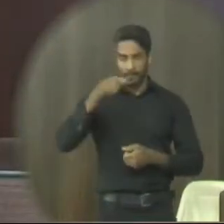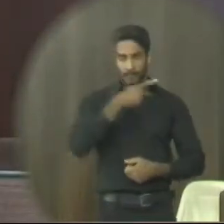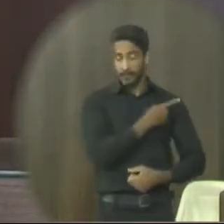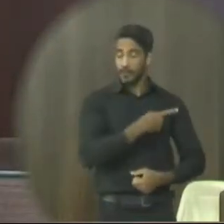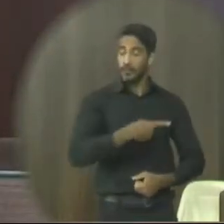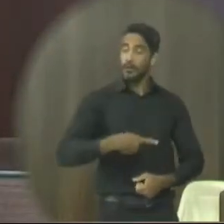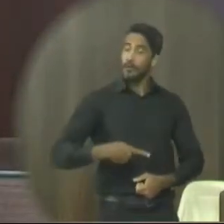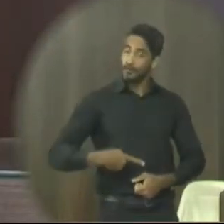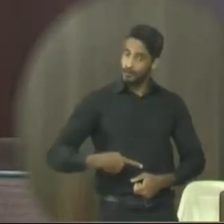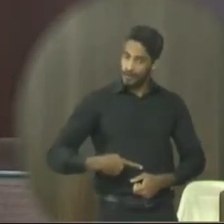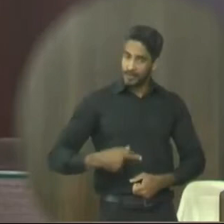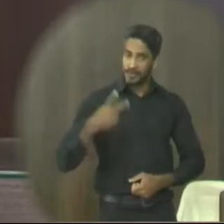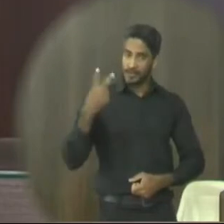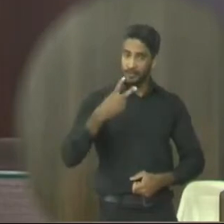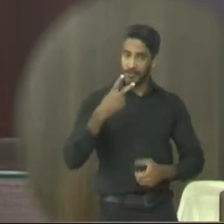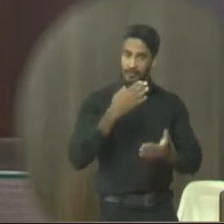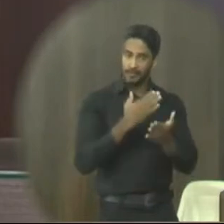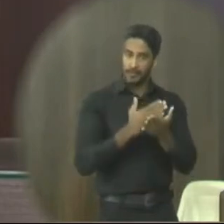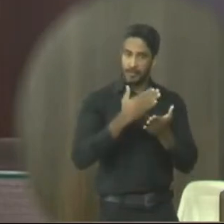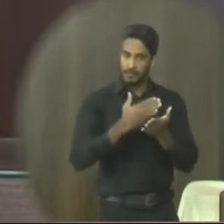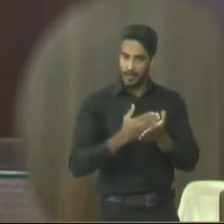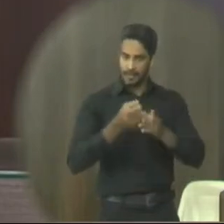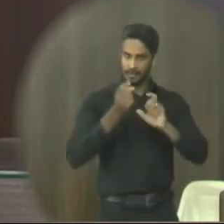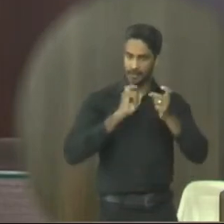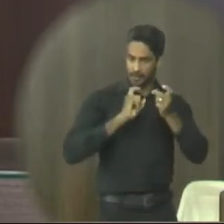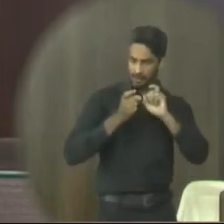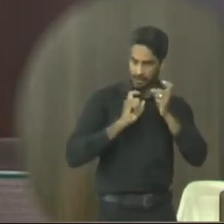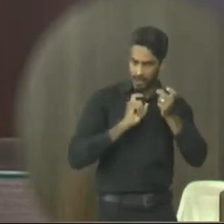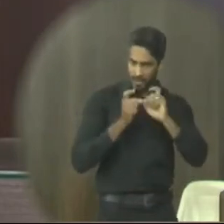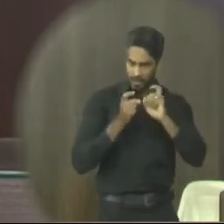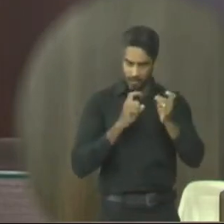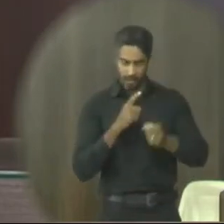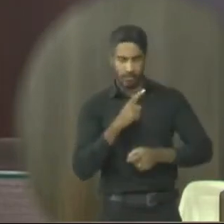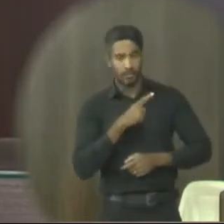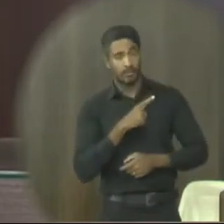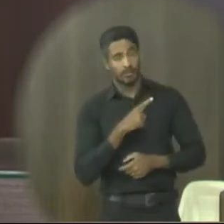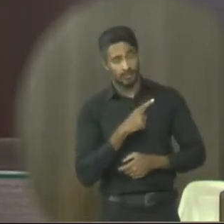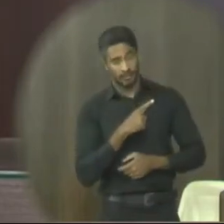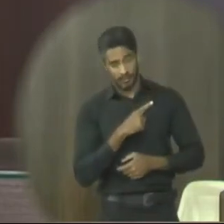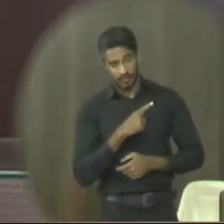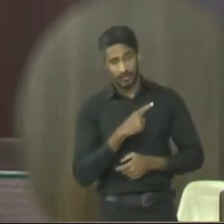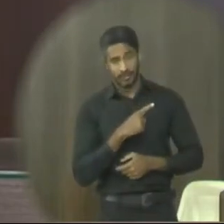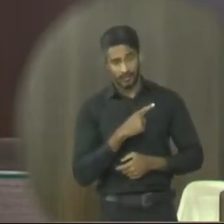presidente passou para a segunda parte da reunião, que compreendeu,